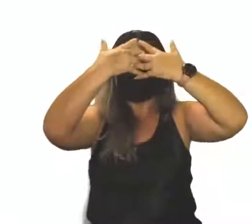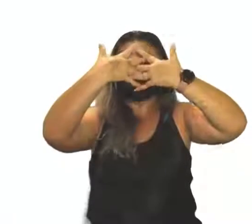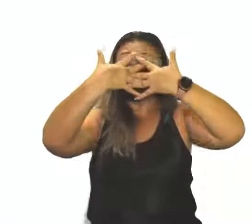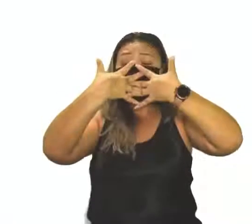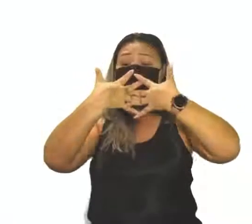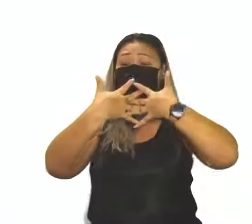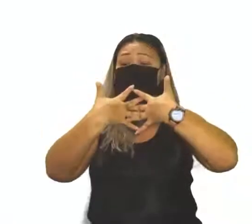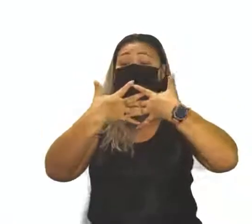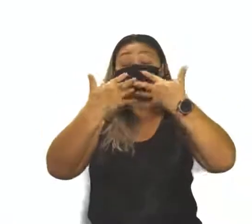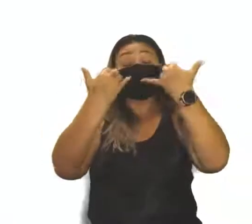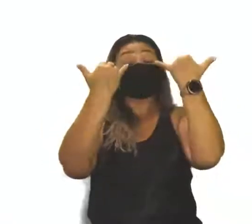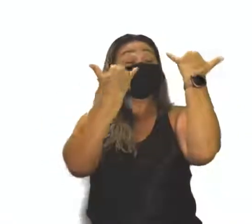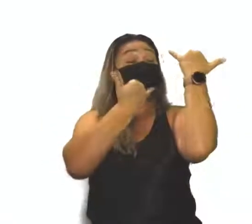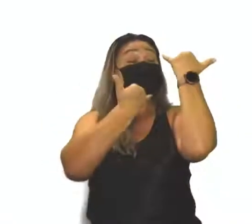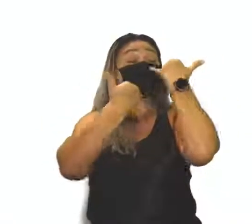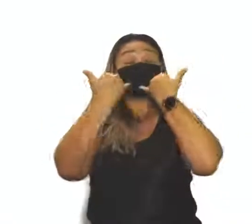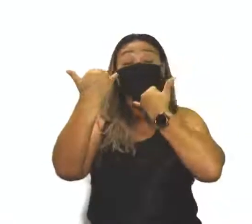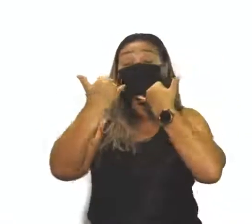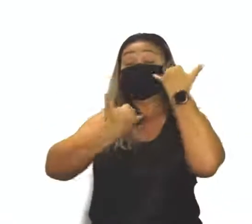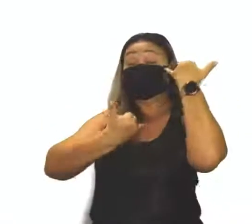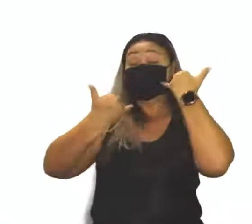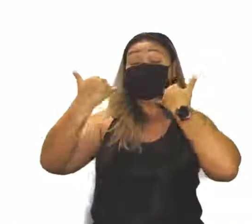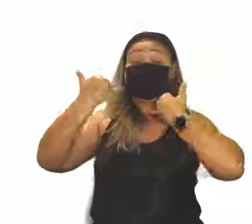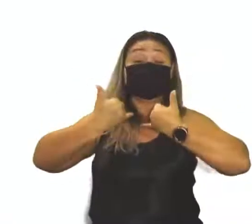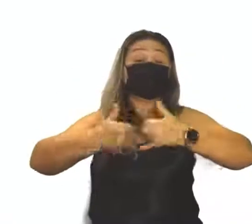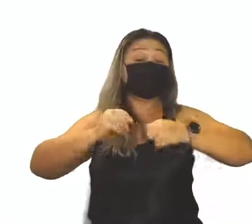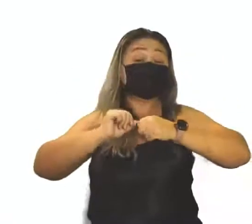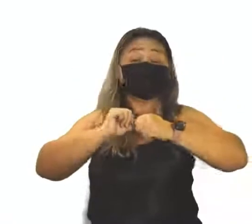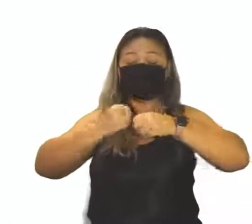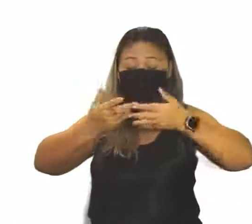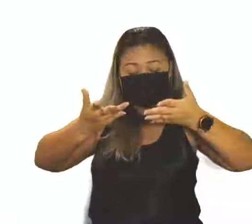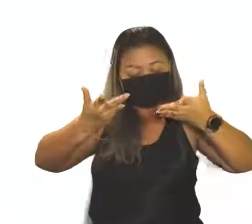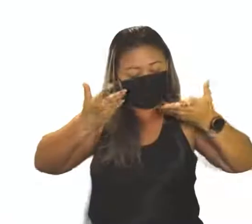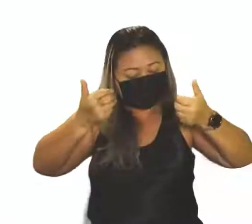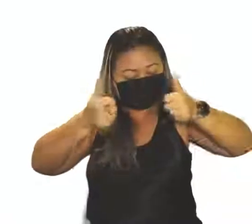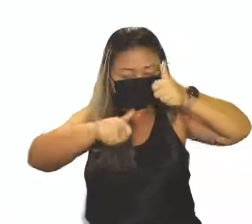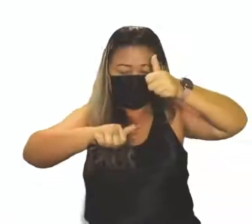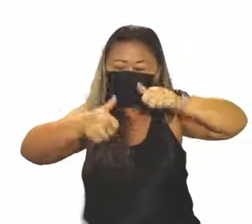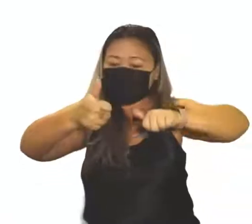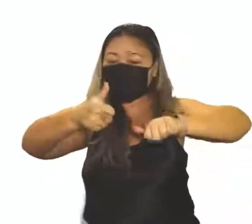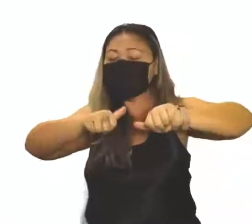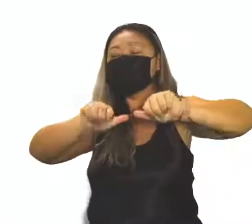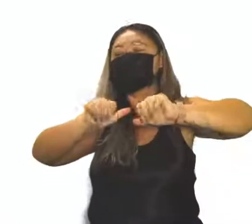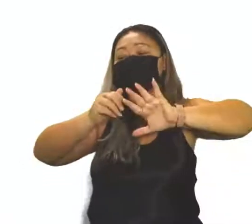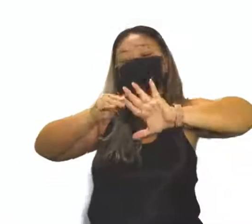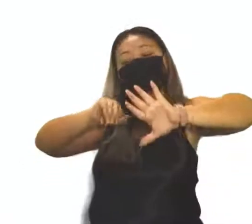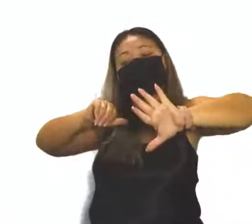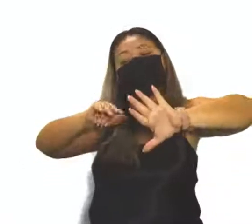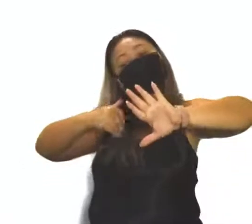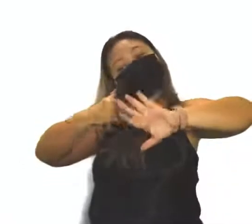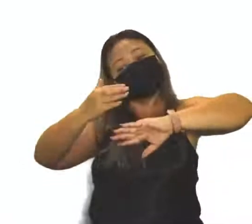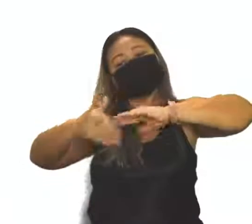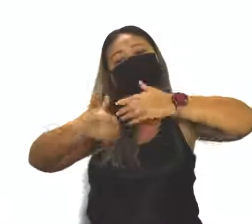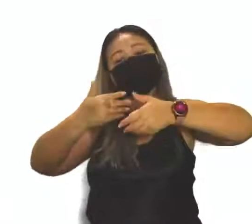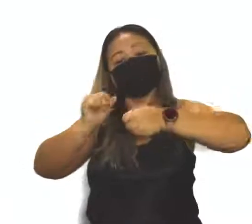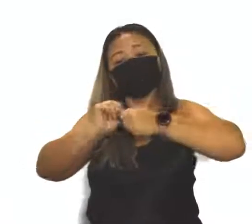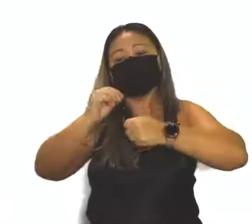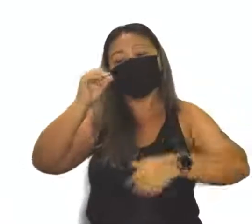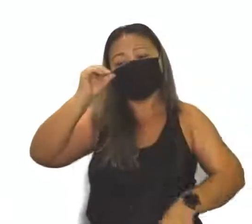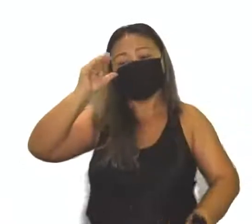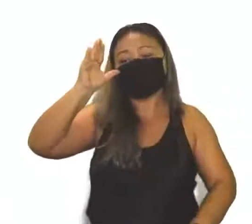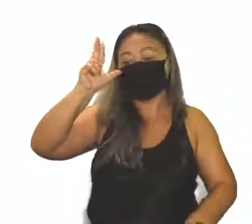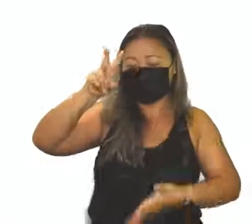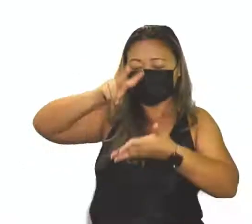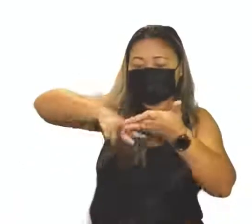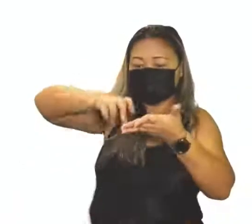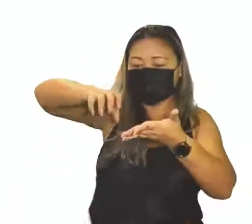uma carrada de conhecimentos. Temos que saber peneirar, analisar e empurramos para frente. Pego um conhecimento,